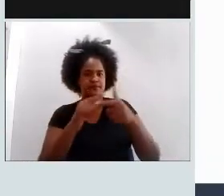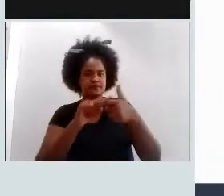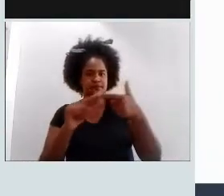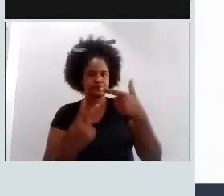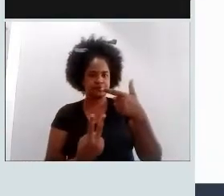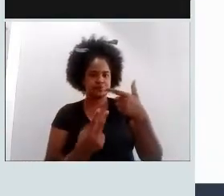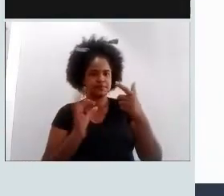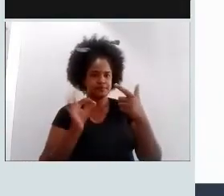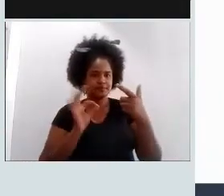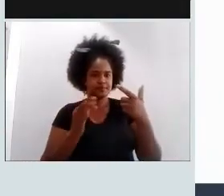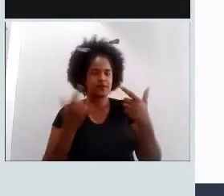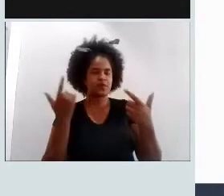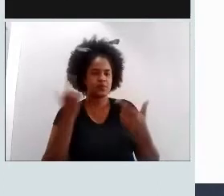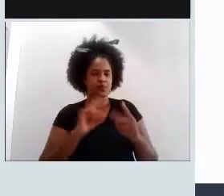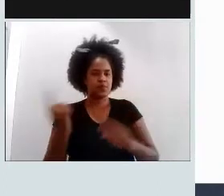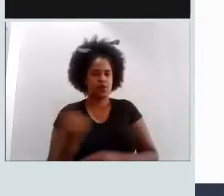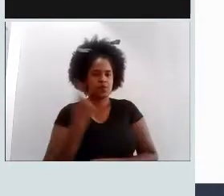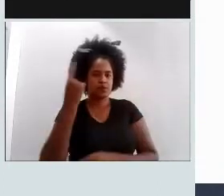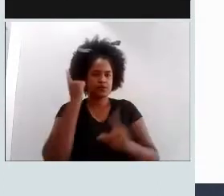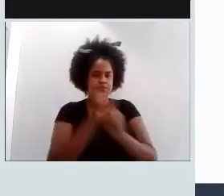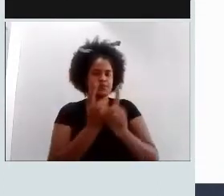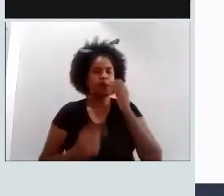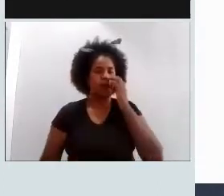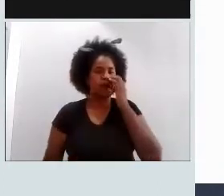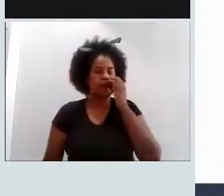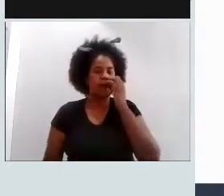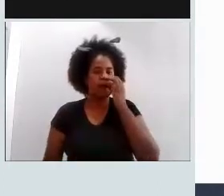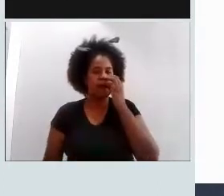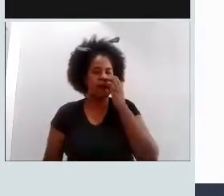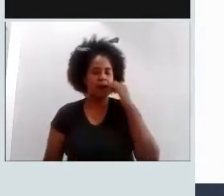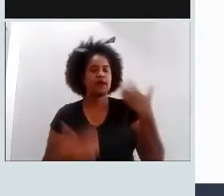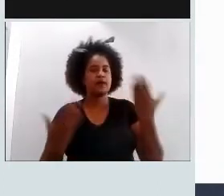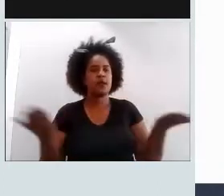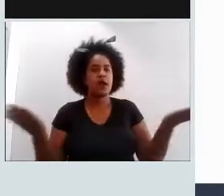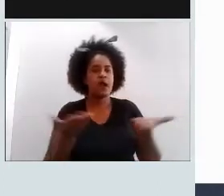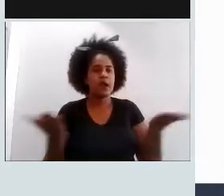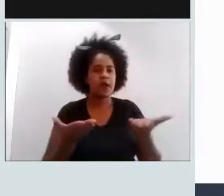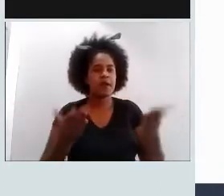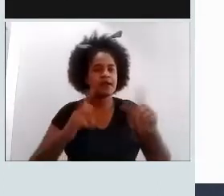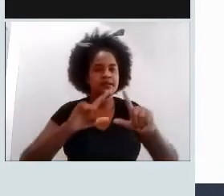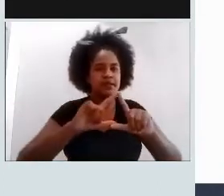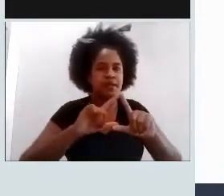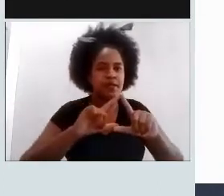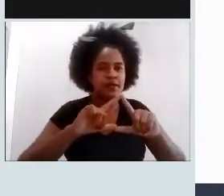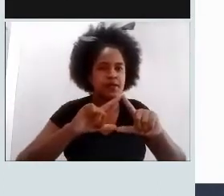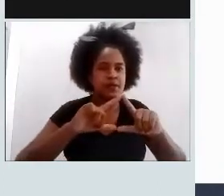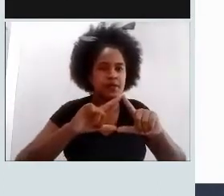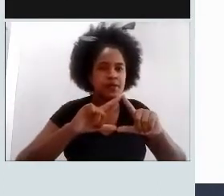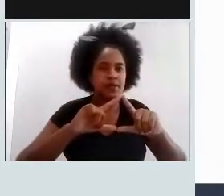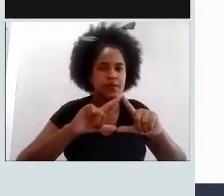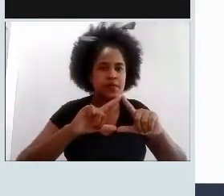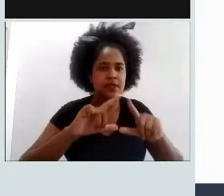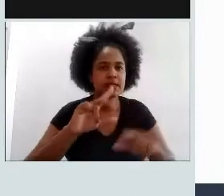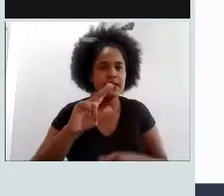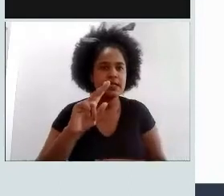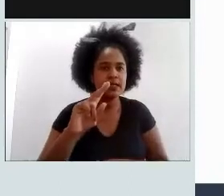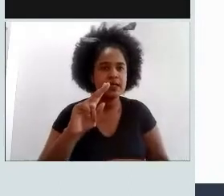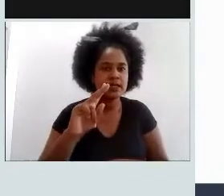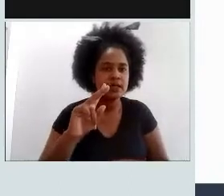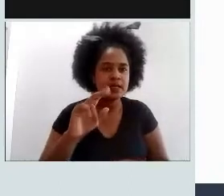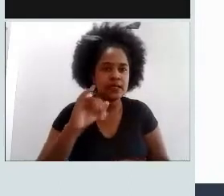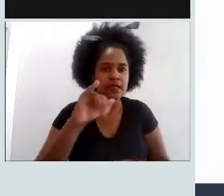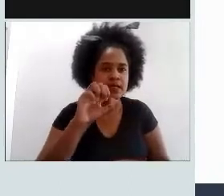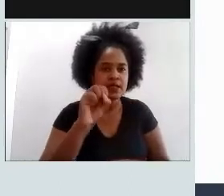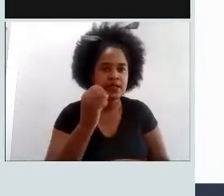favor. E quando nós falamos de triângulo isósceles, um triângulo ele é isósceles se e somente se